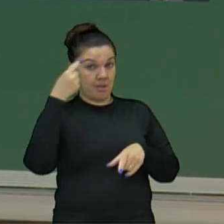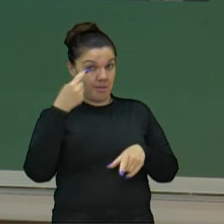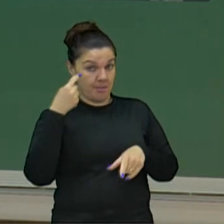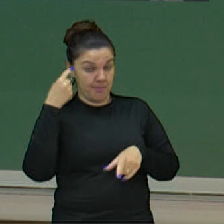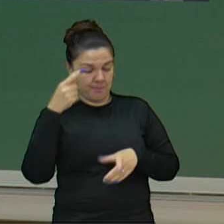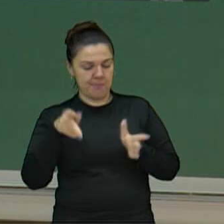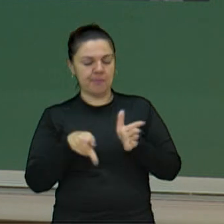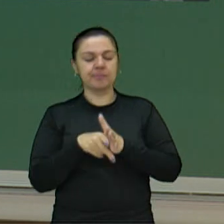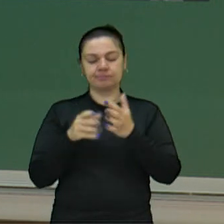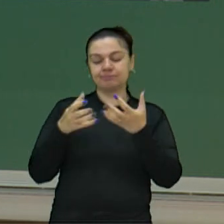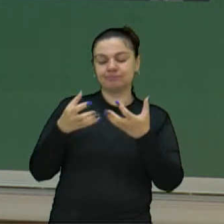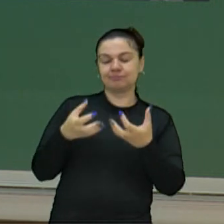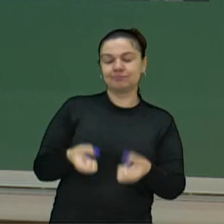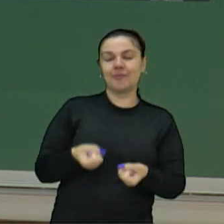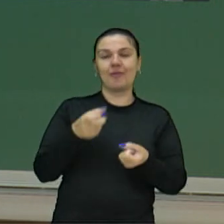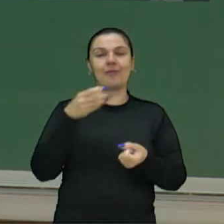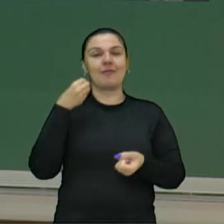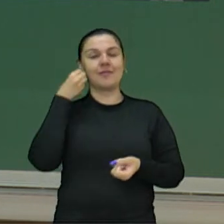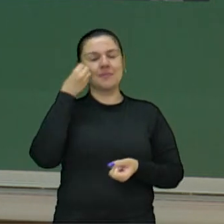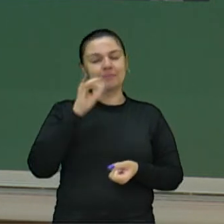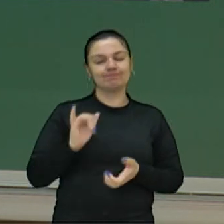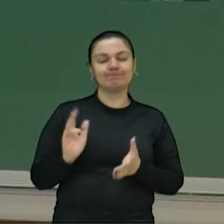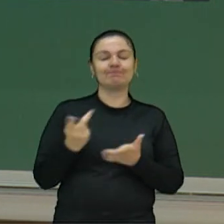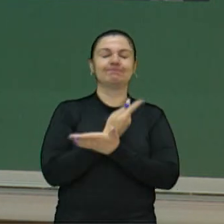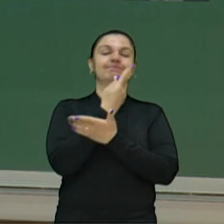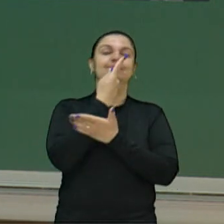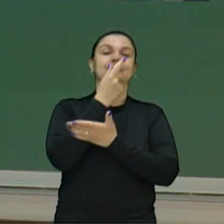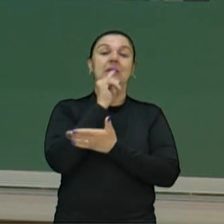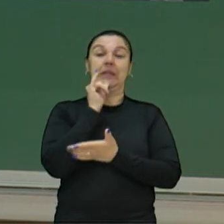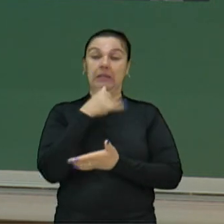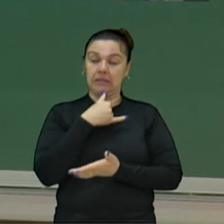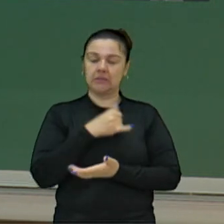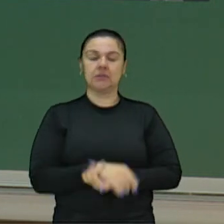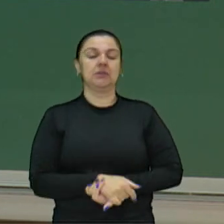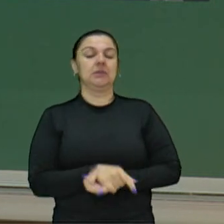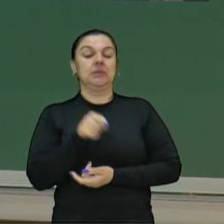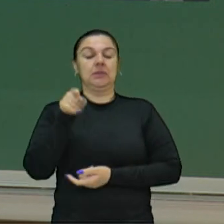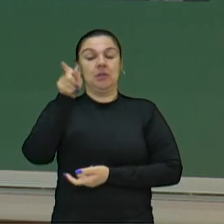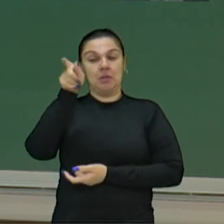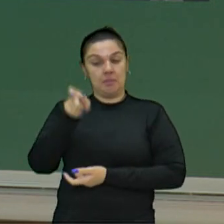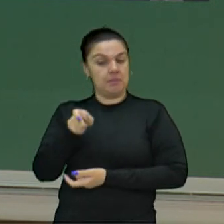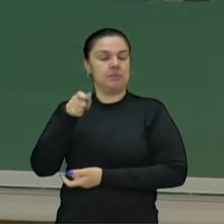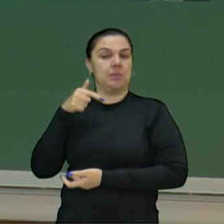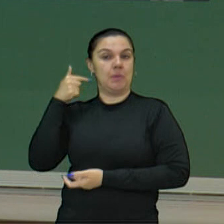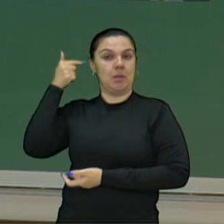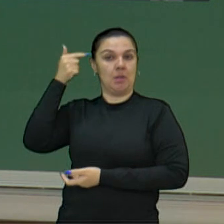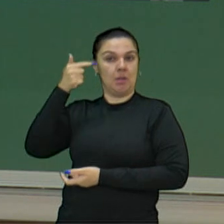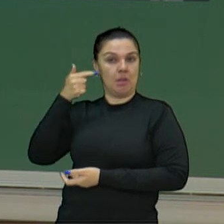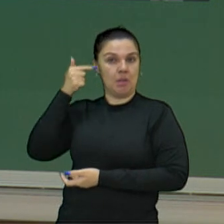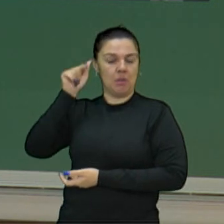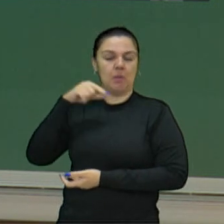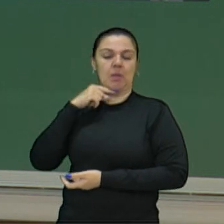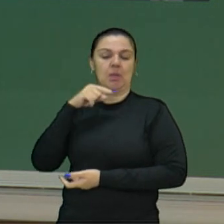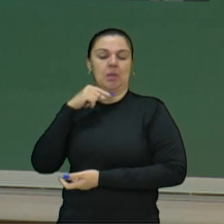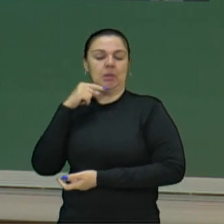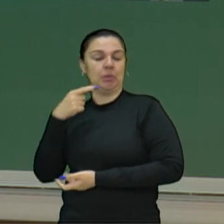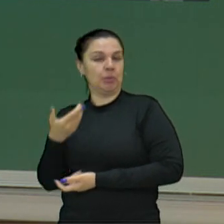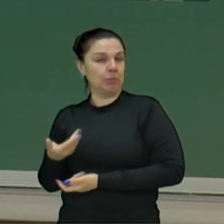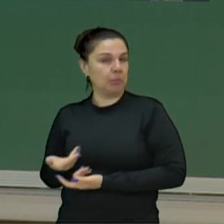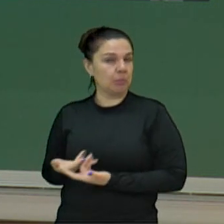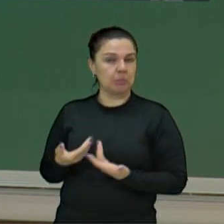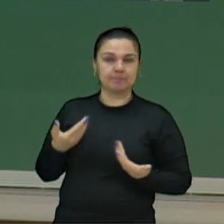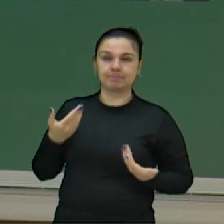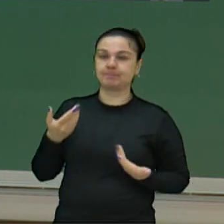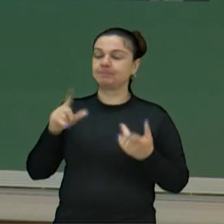era admitida como uma experiência trágica. O louco, ele era o lugar do mistério, ele